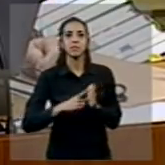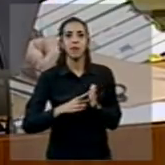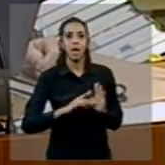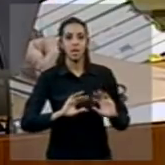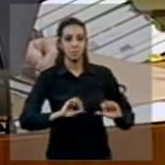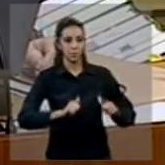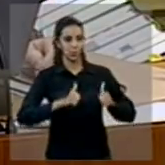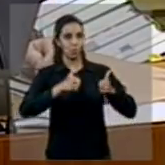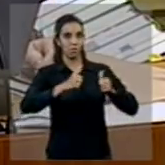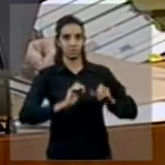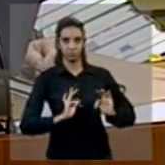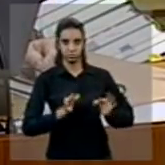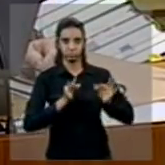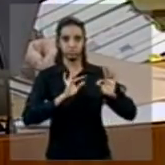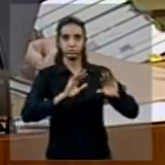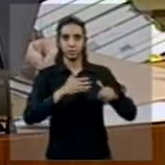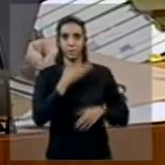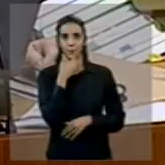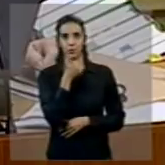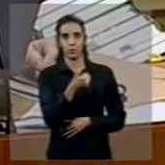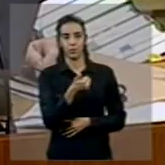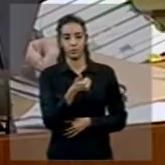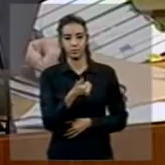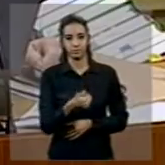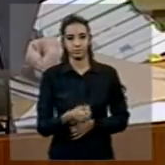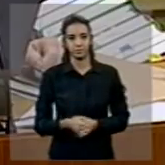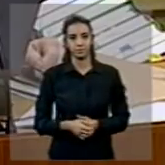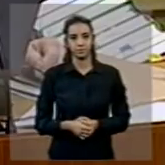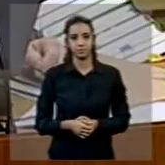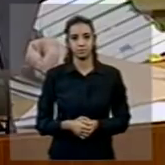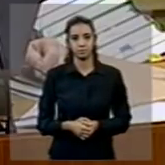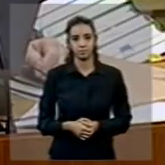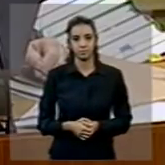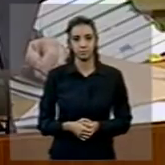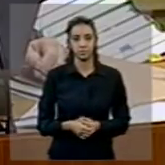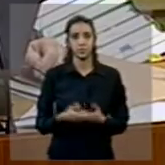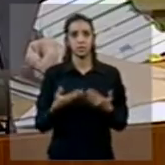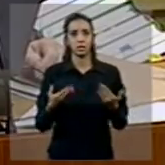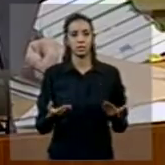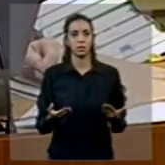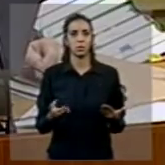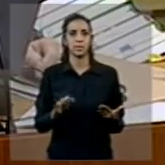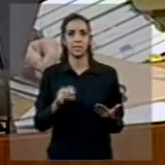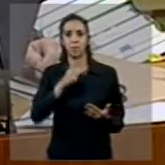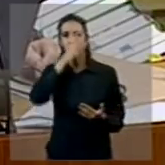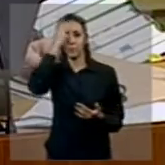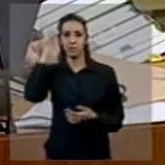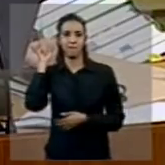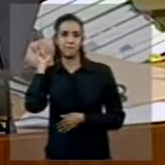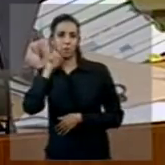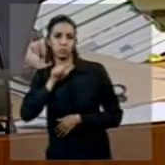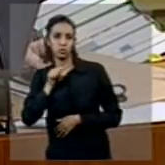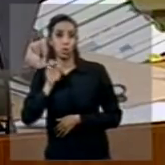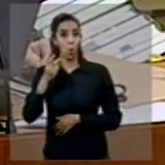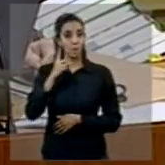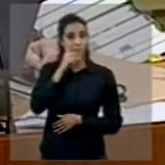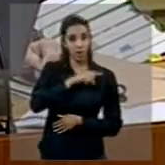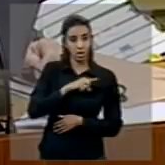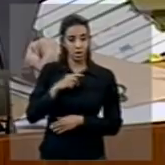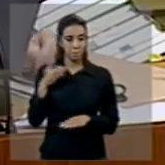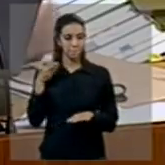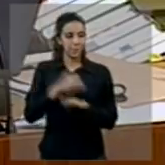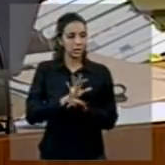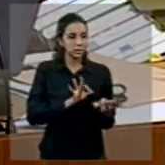nosso sistema eleitoral, permitindo diminuir a intervenção humana, sempre falha, no processo de